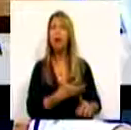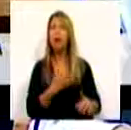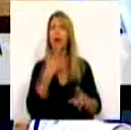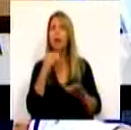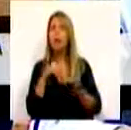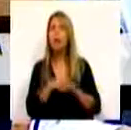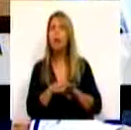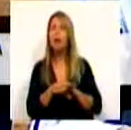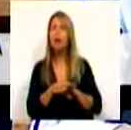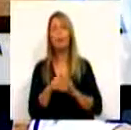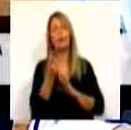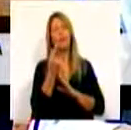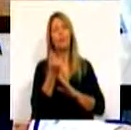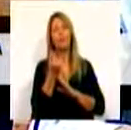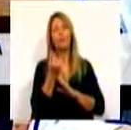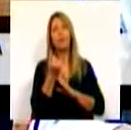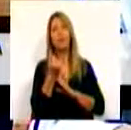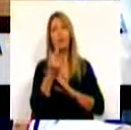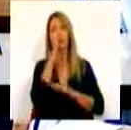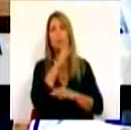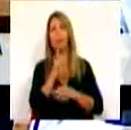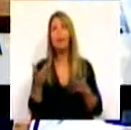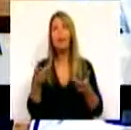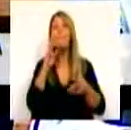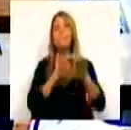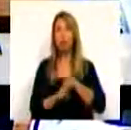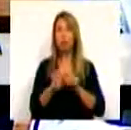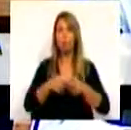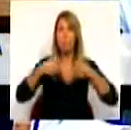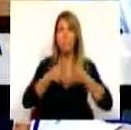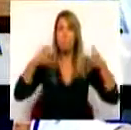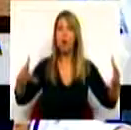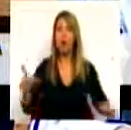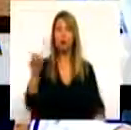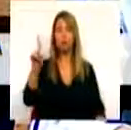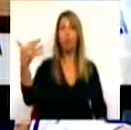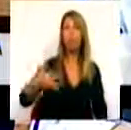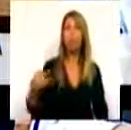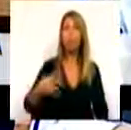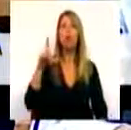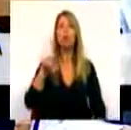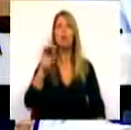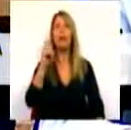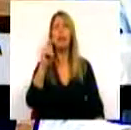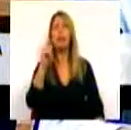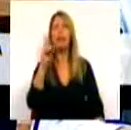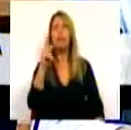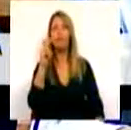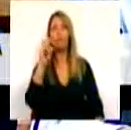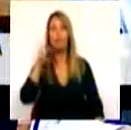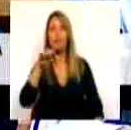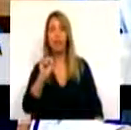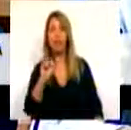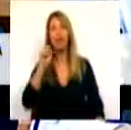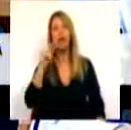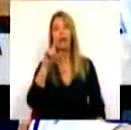para os metros, a reserva financeira para a ampliação dos metros de Lisboa e Porto, o financiamento dos próprios Living Labs, o São Pedro